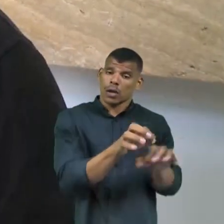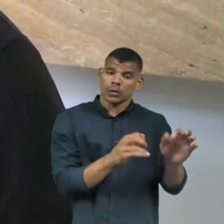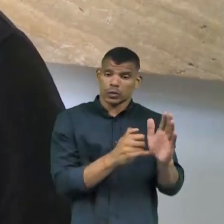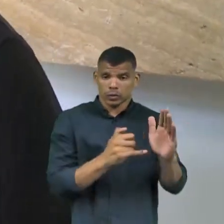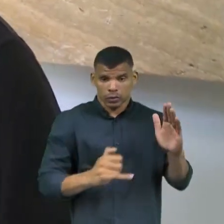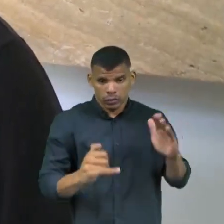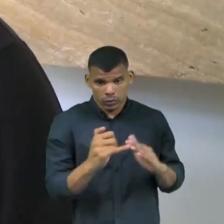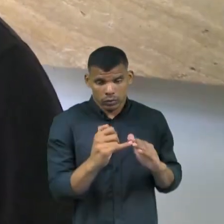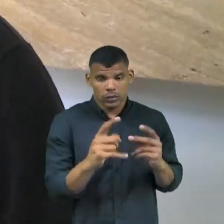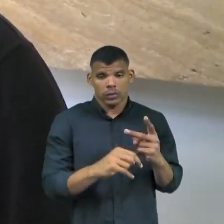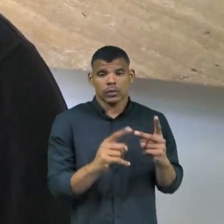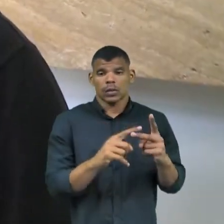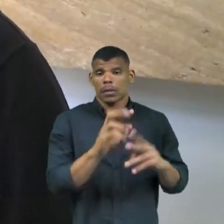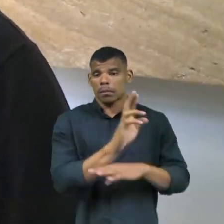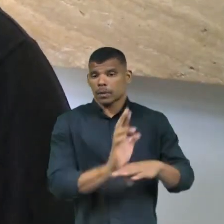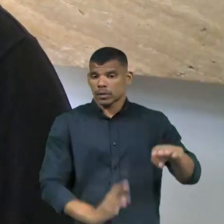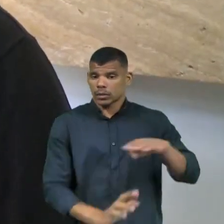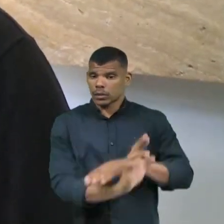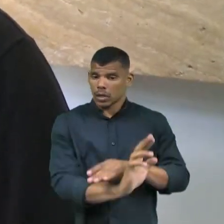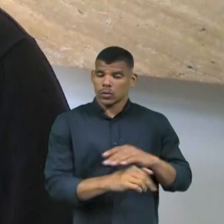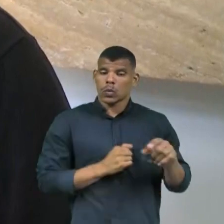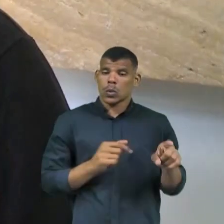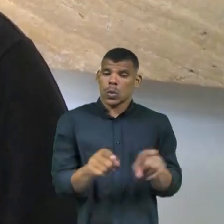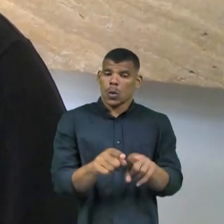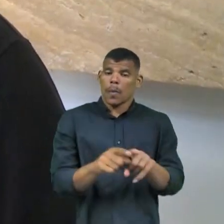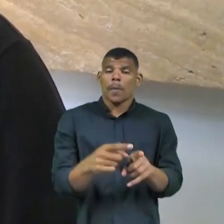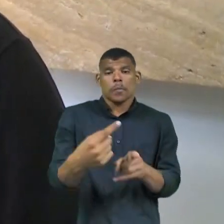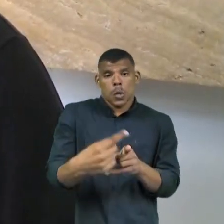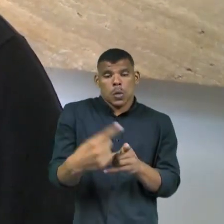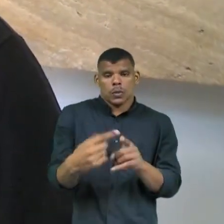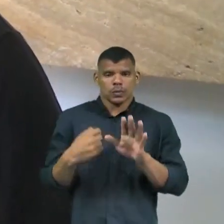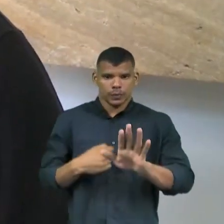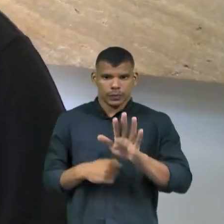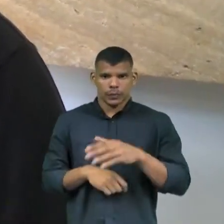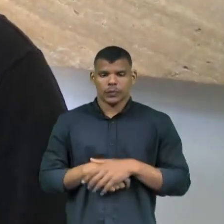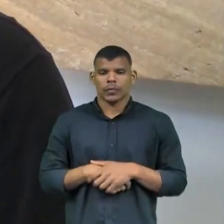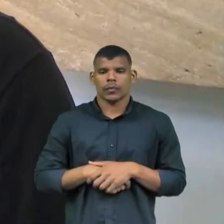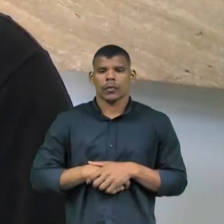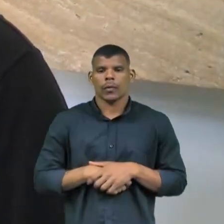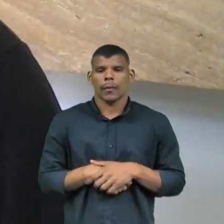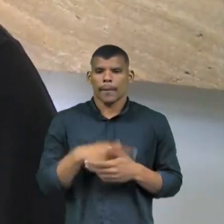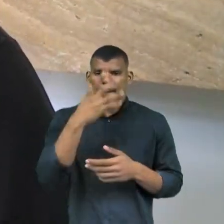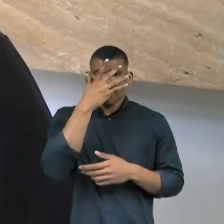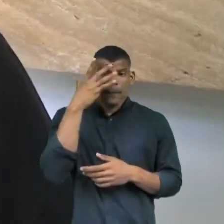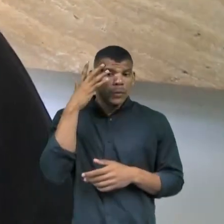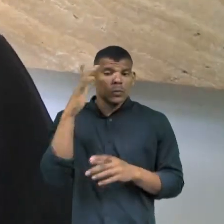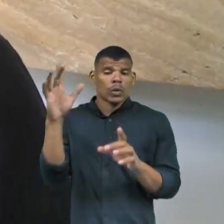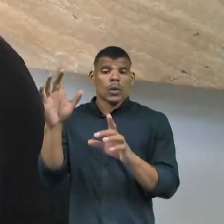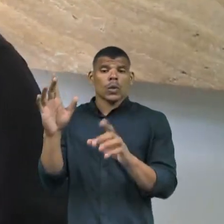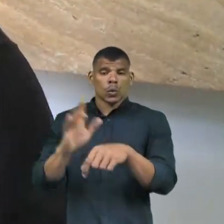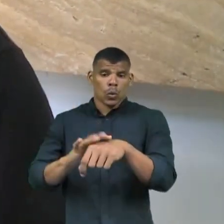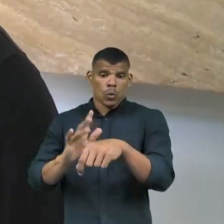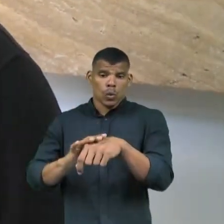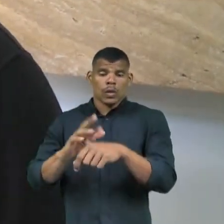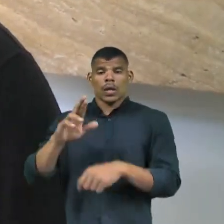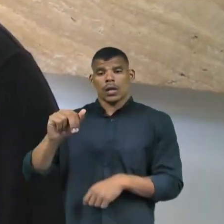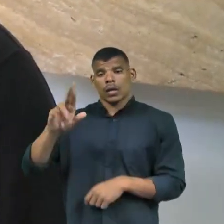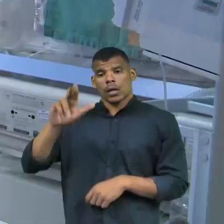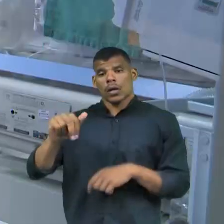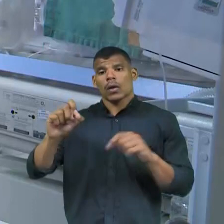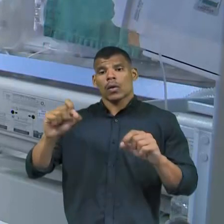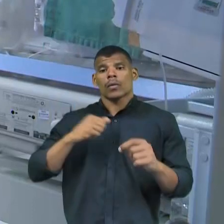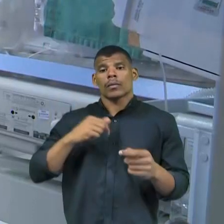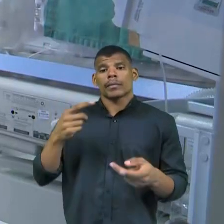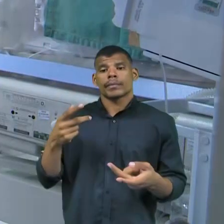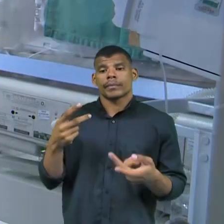suas representatividades. Por quê? O que mais aflige pessoas com doenças raras ou pessoas com deficiência é a invisibilidade.